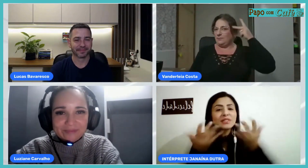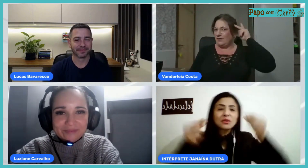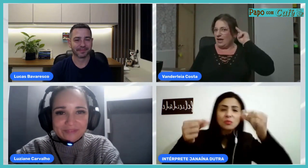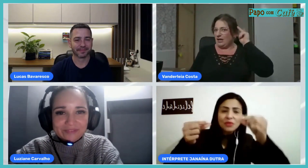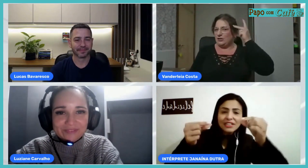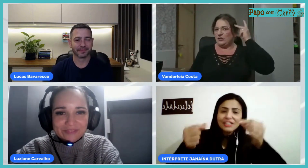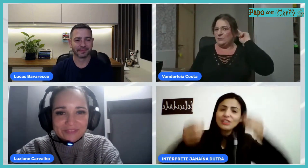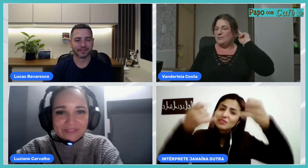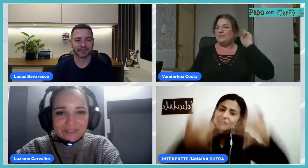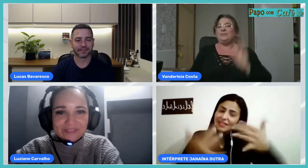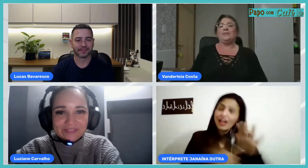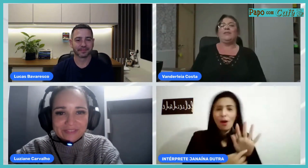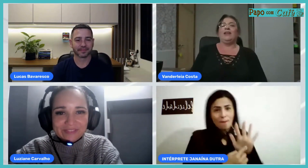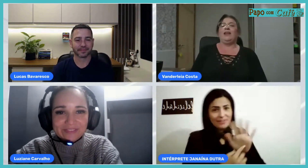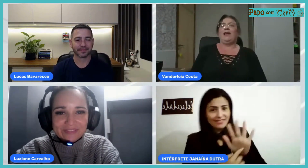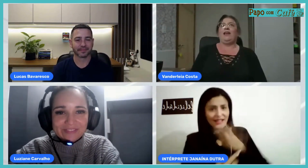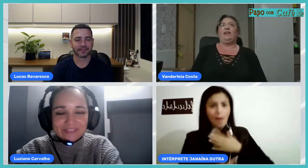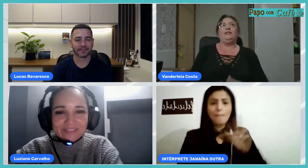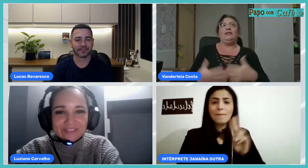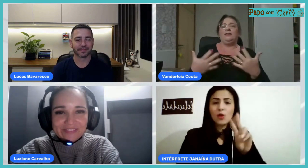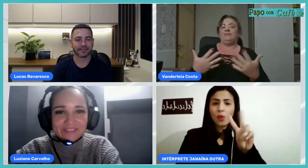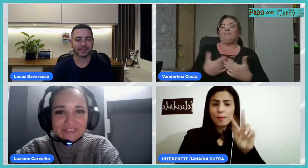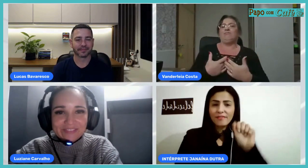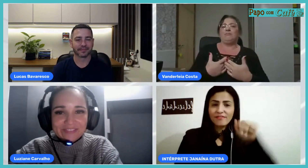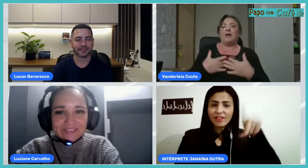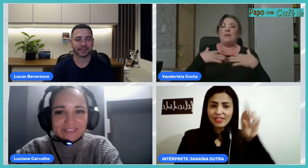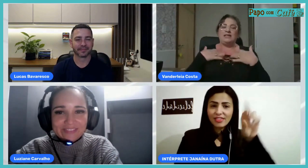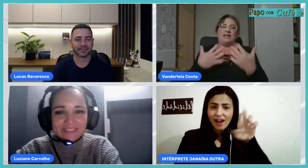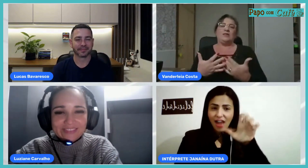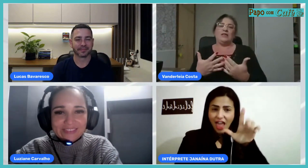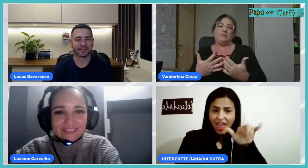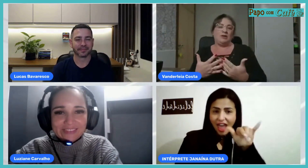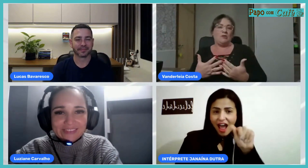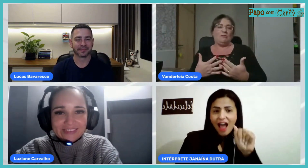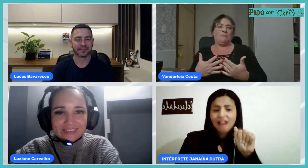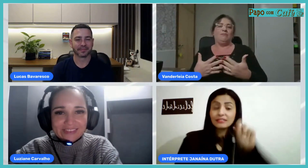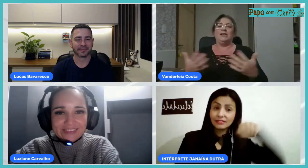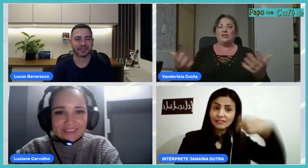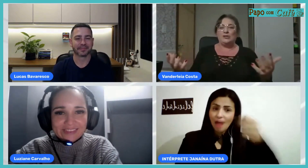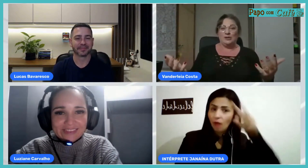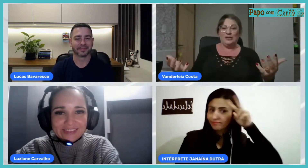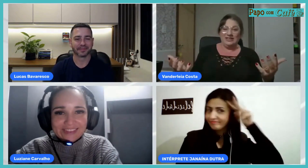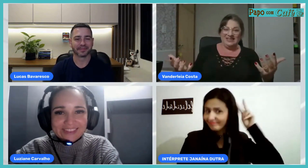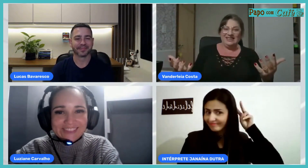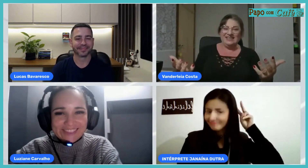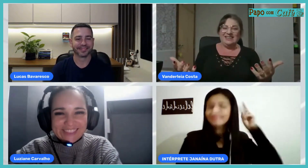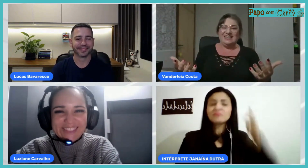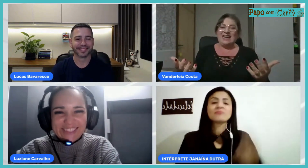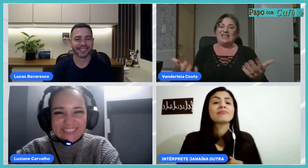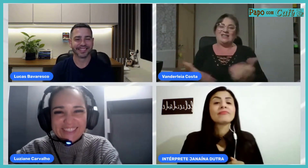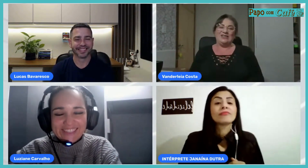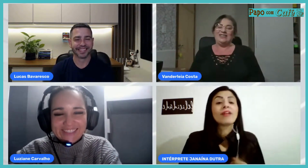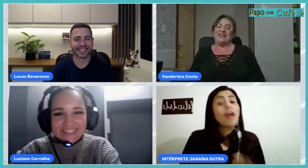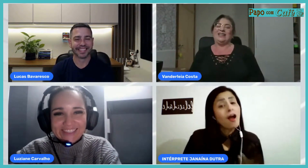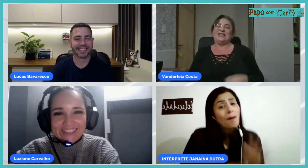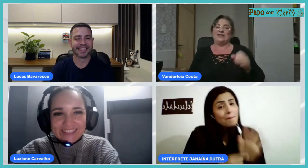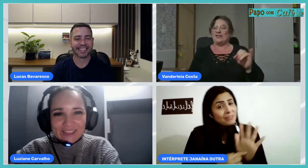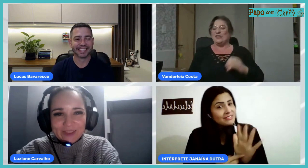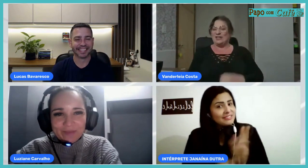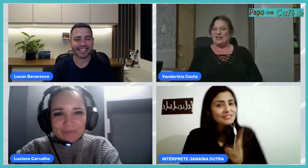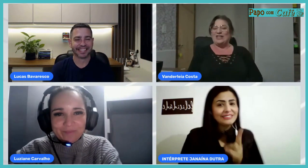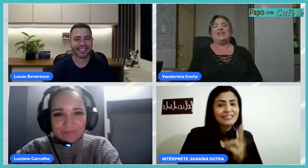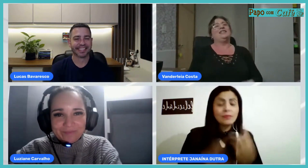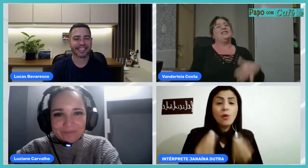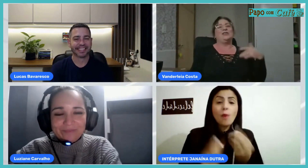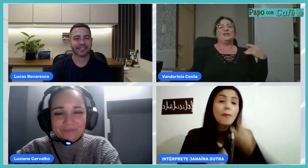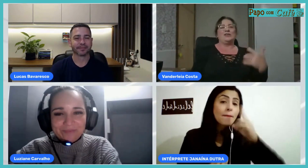sinal é este, né? E me apresento sempre como mãe de surdo, né? Sou